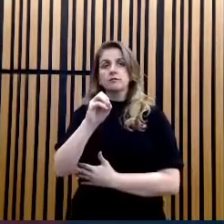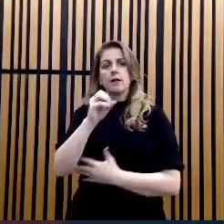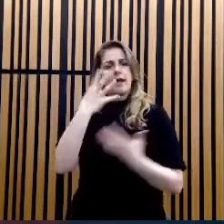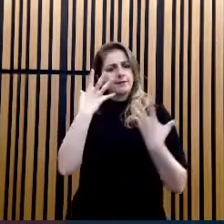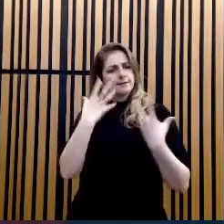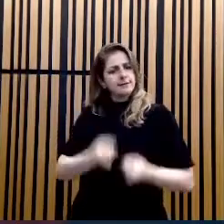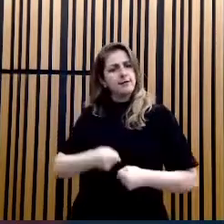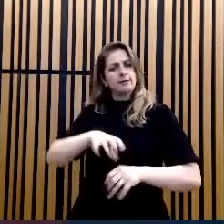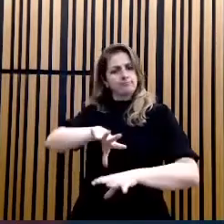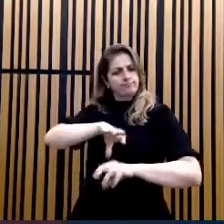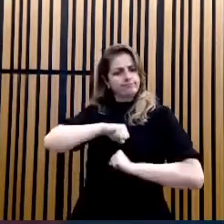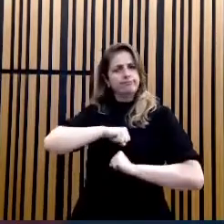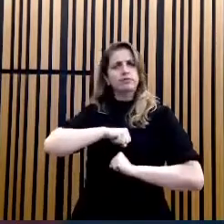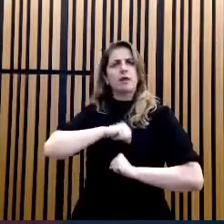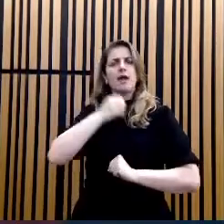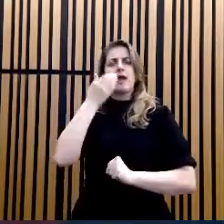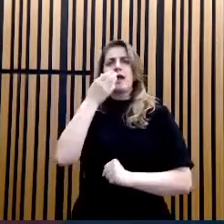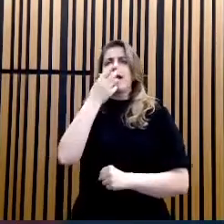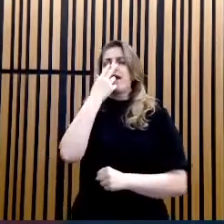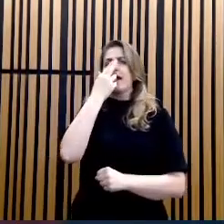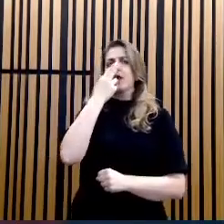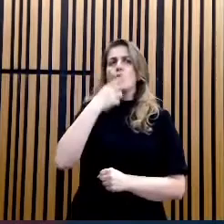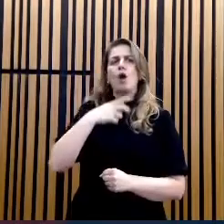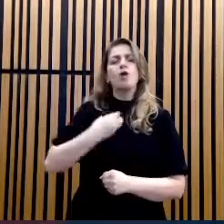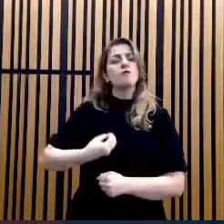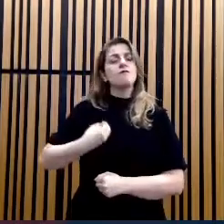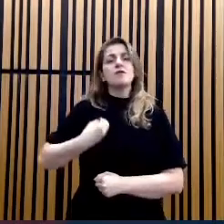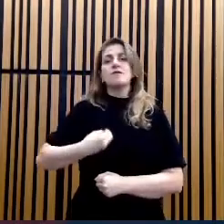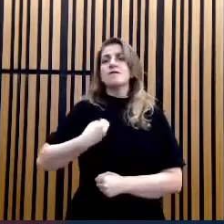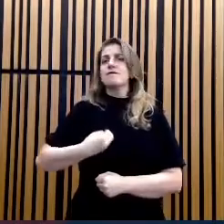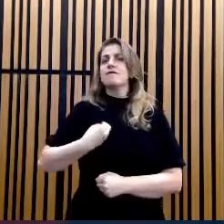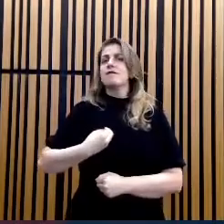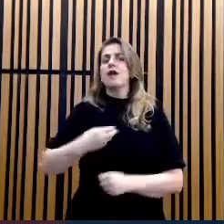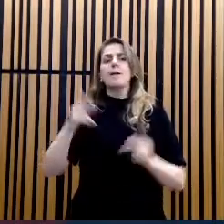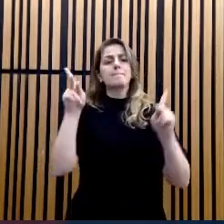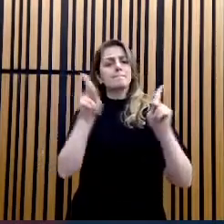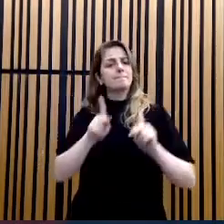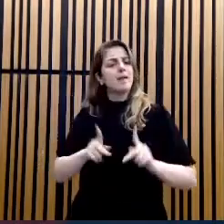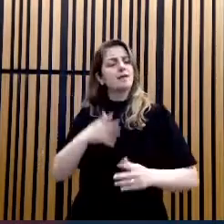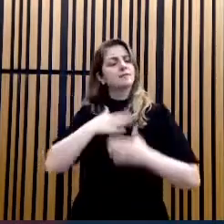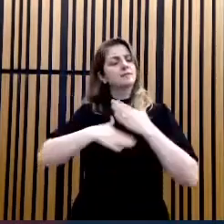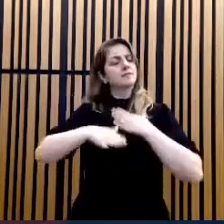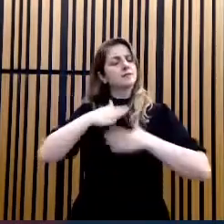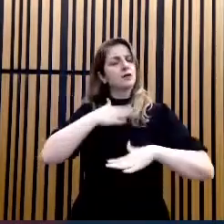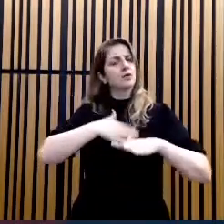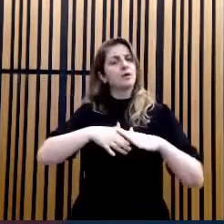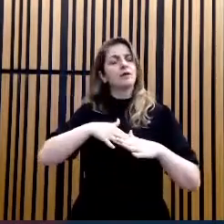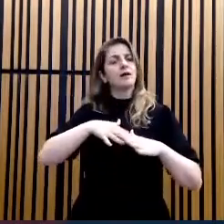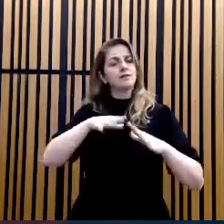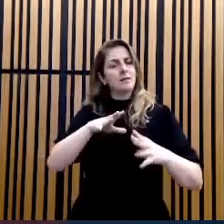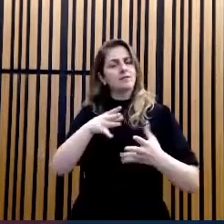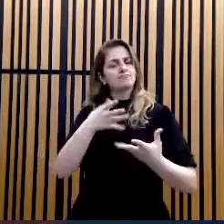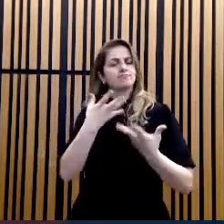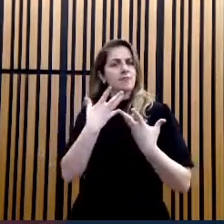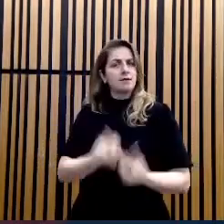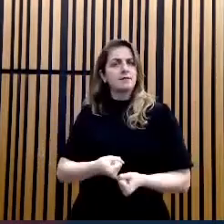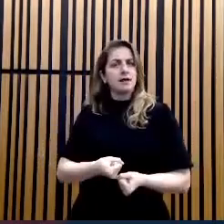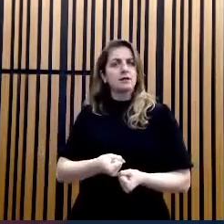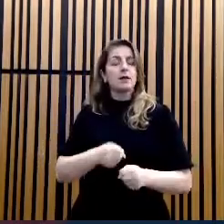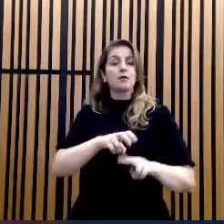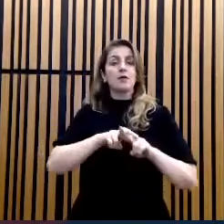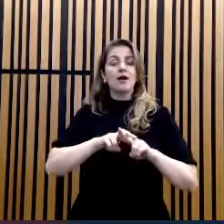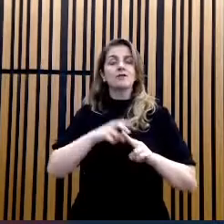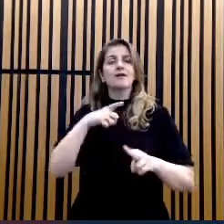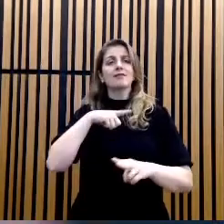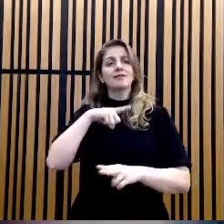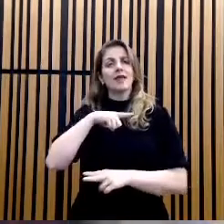e capacidade de viver os 50 com tranquilidade e serenidade. Isso é muito importante. No mercado da beleza,